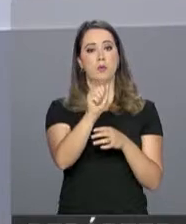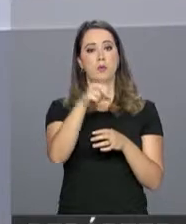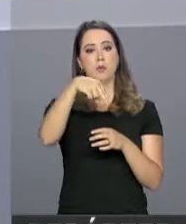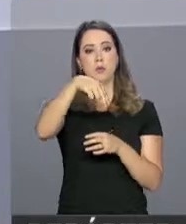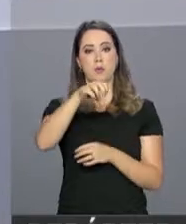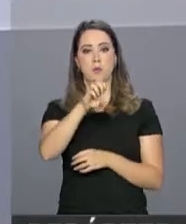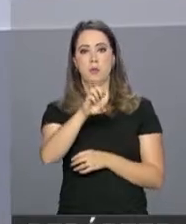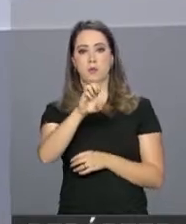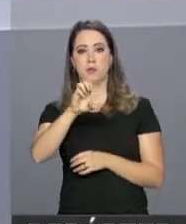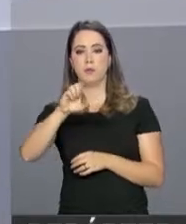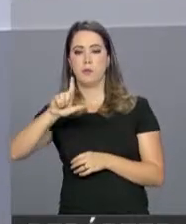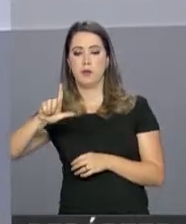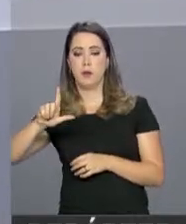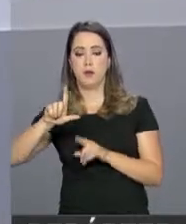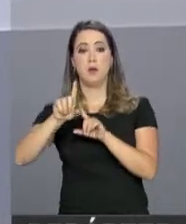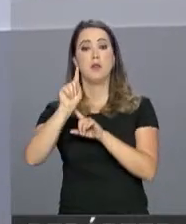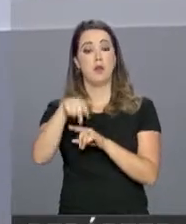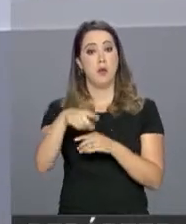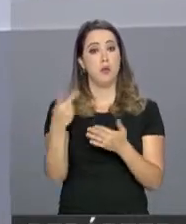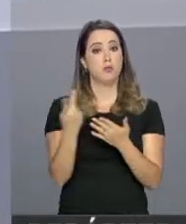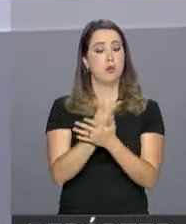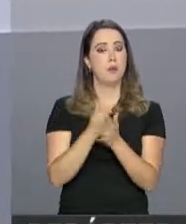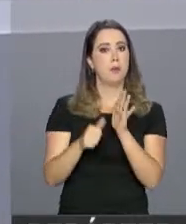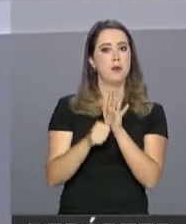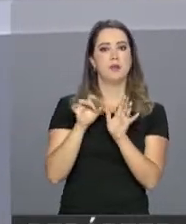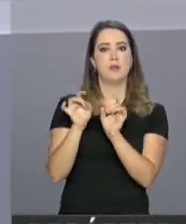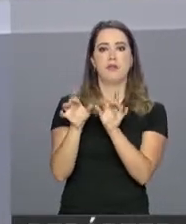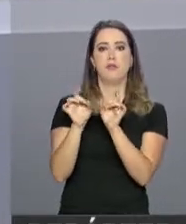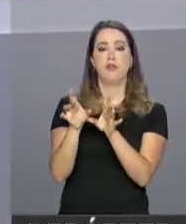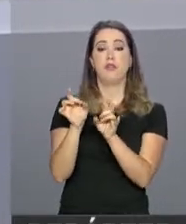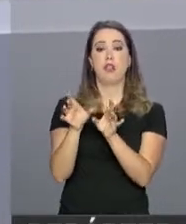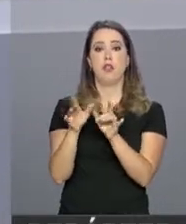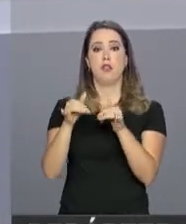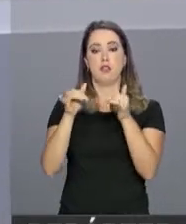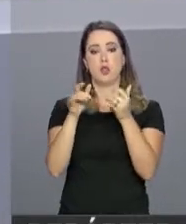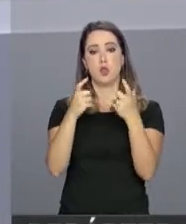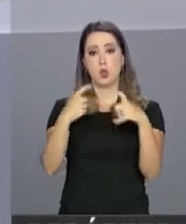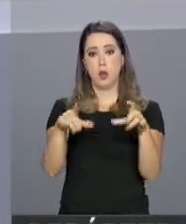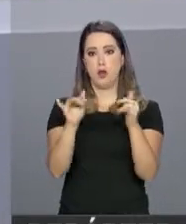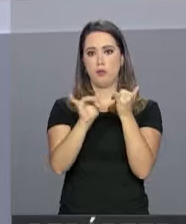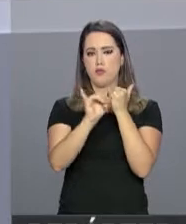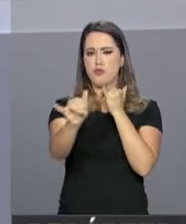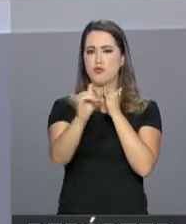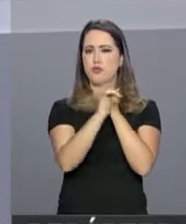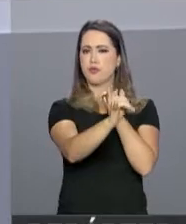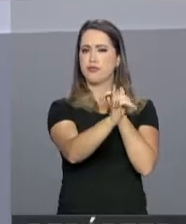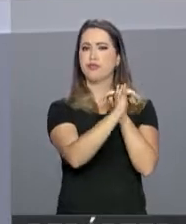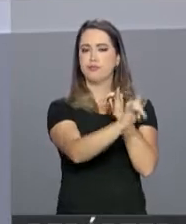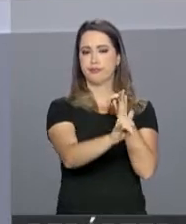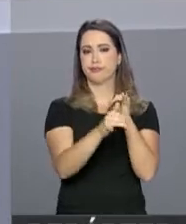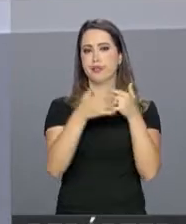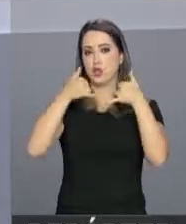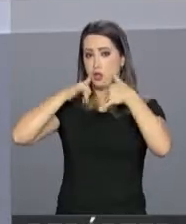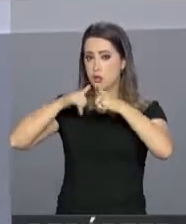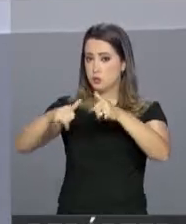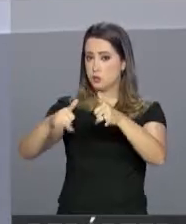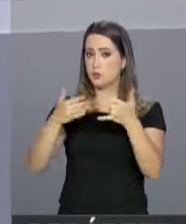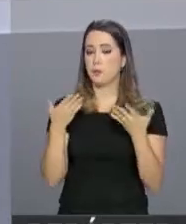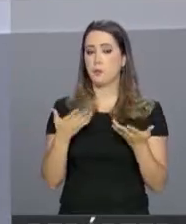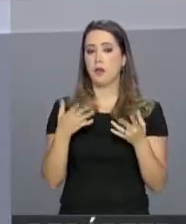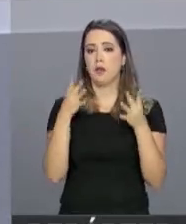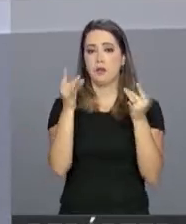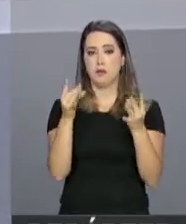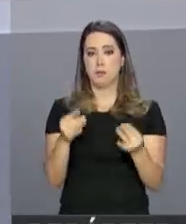Energia Elétrica, ANEEL, realizou o primeiro leilão do ano de linhas de transmissão de energia elétrica. O repórter Paulo